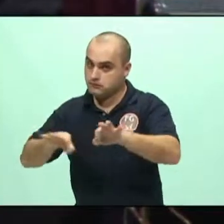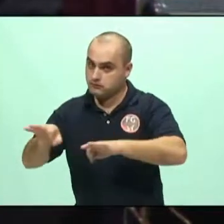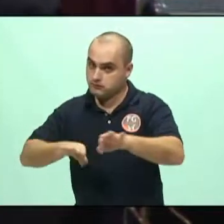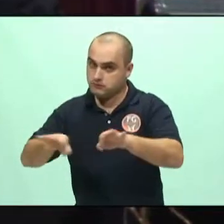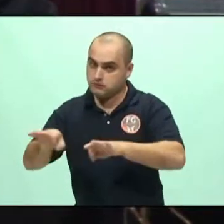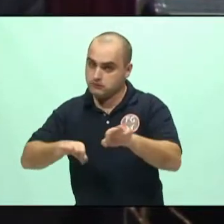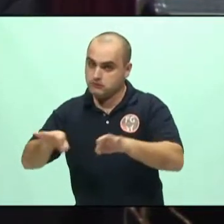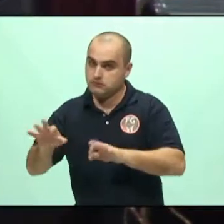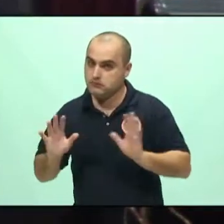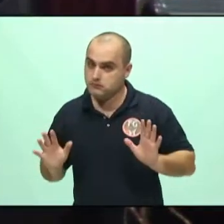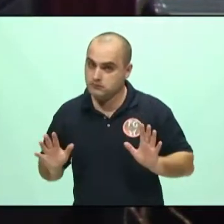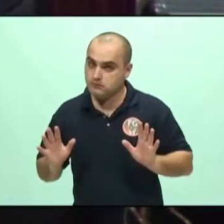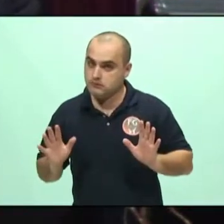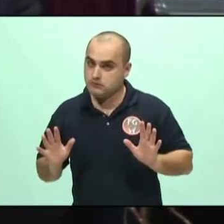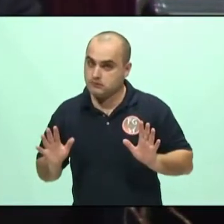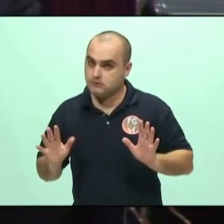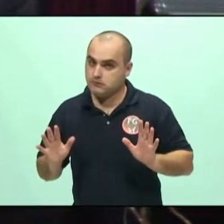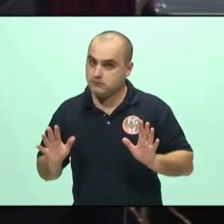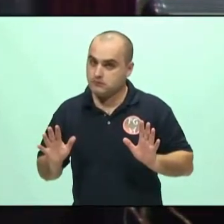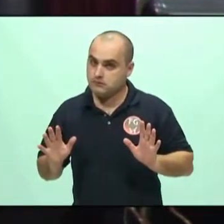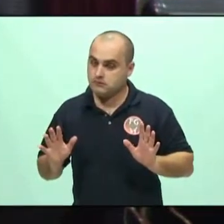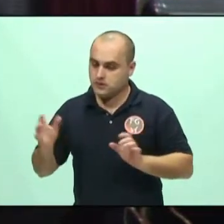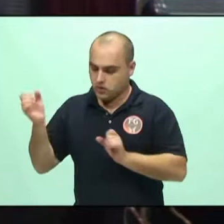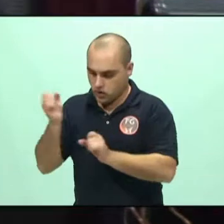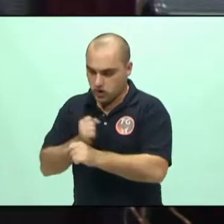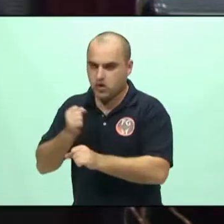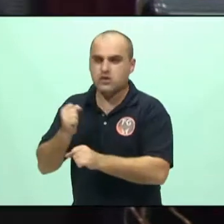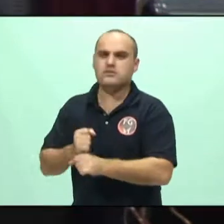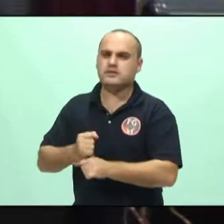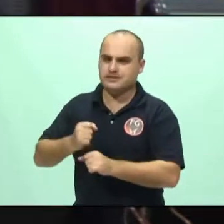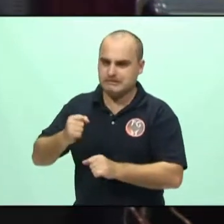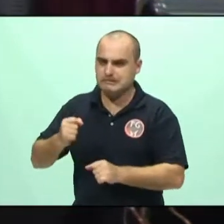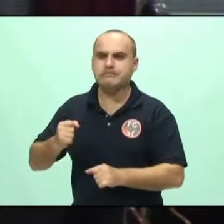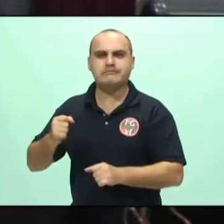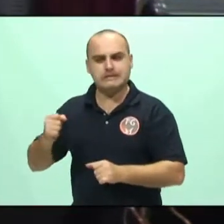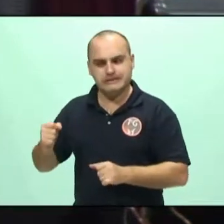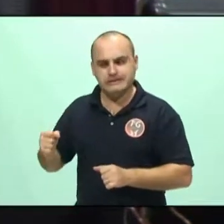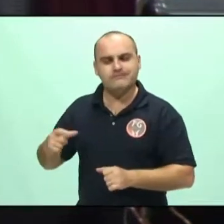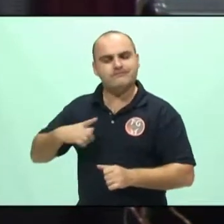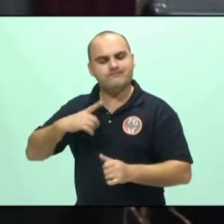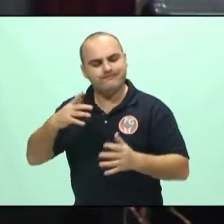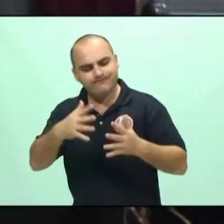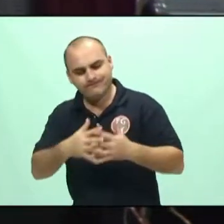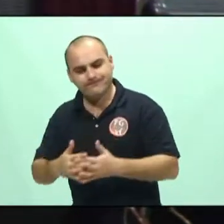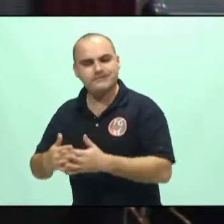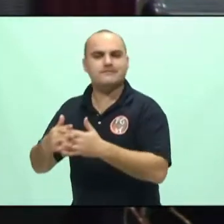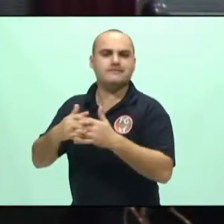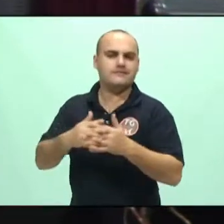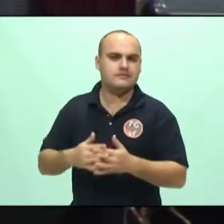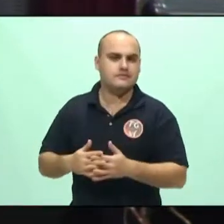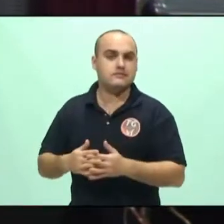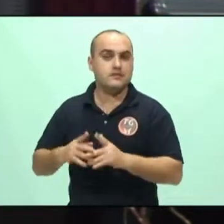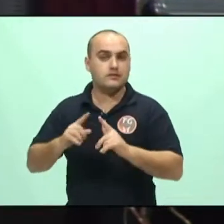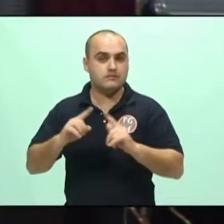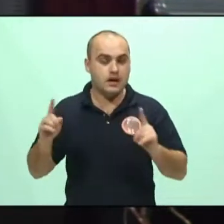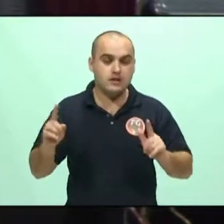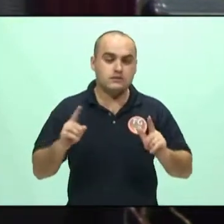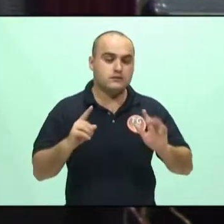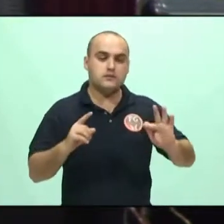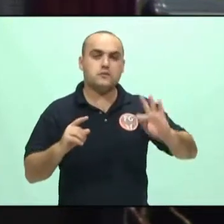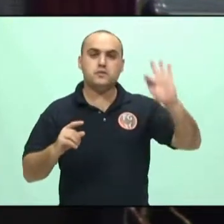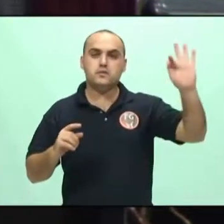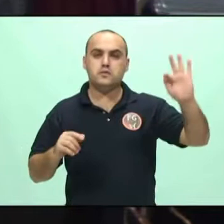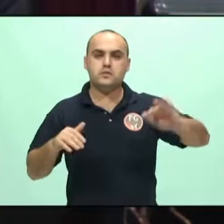verdade as obras passam os transtornos passam e as benfeitorias elas vão ficar e lá na frente